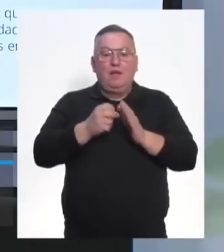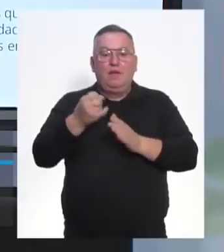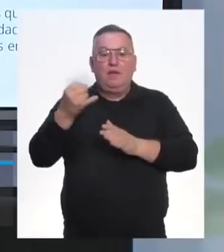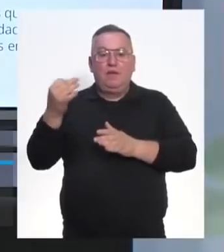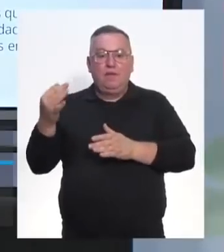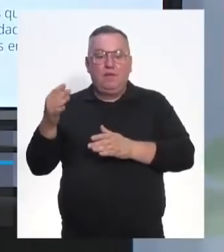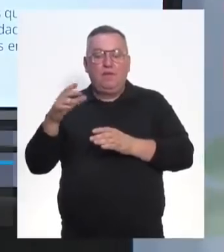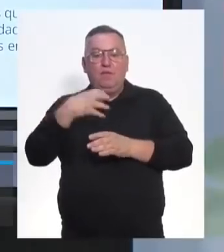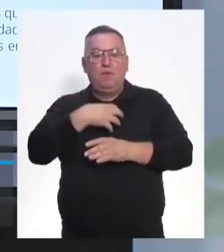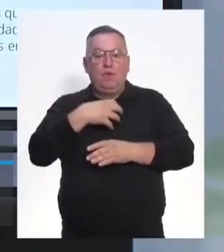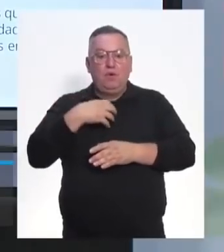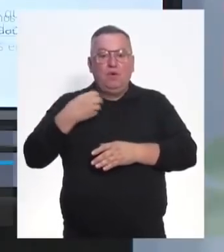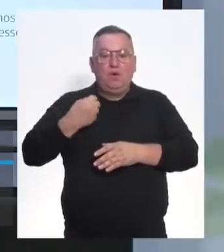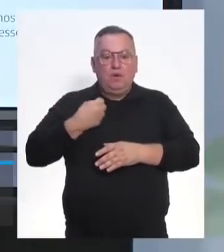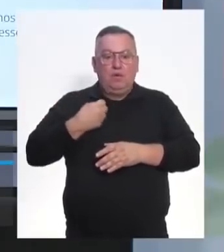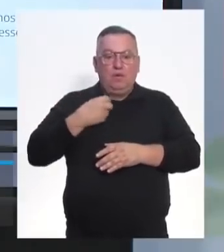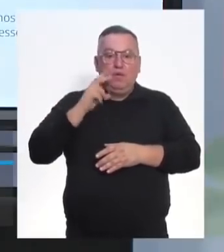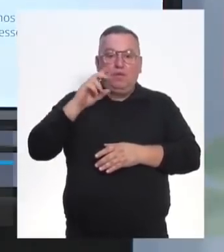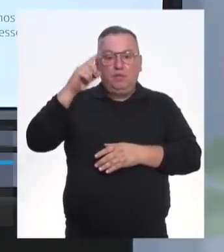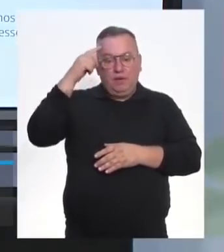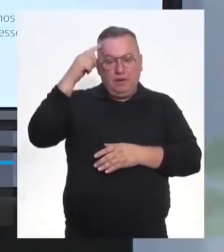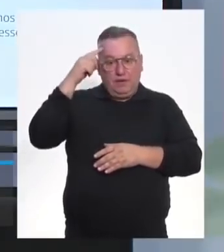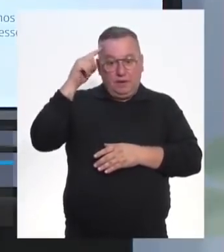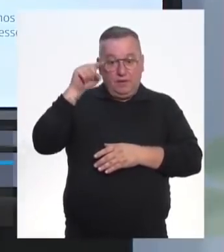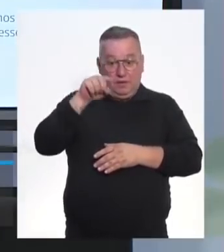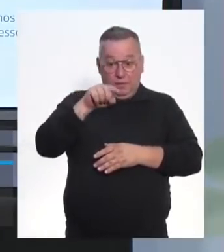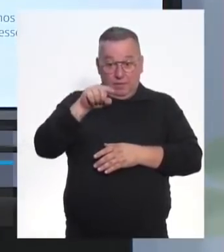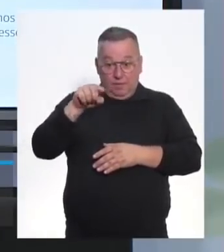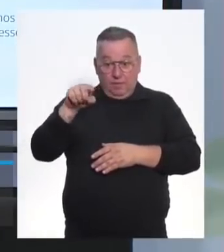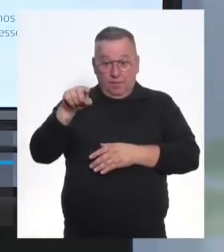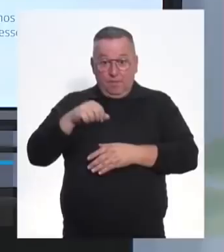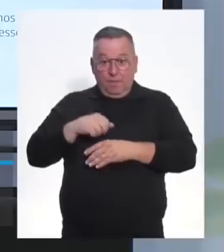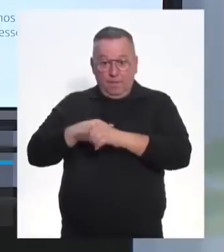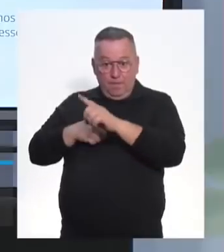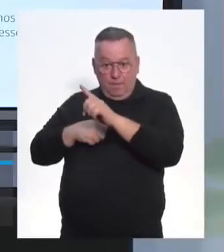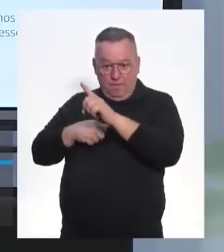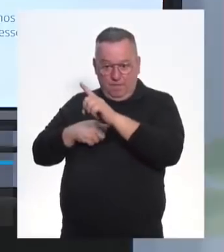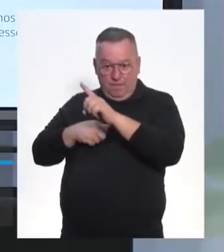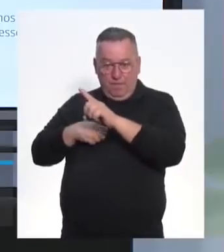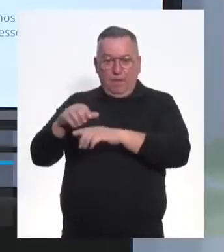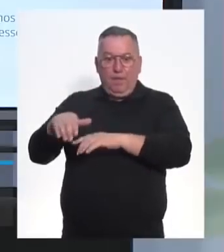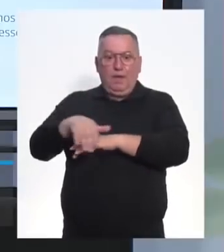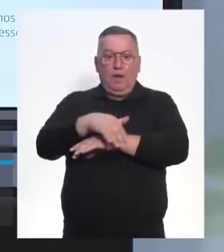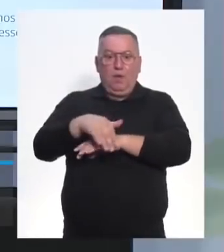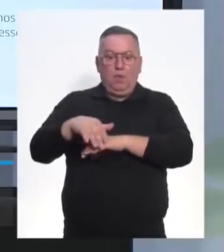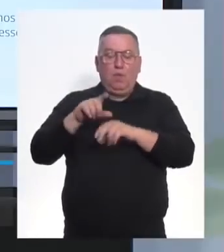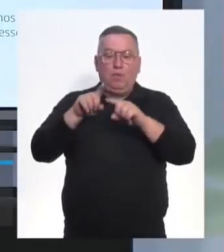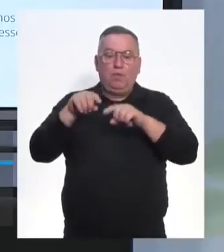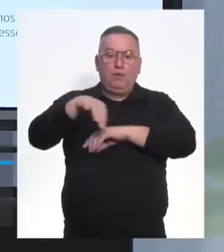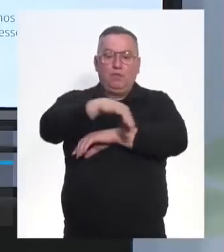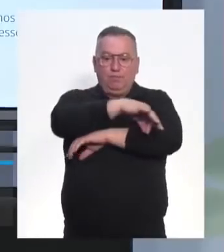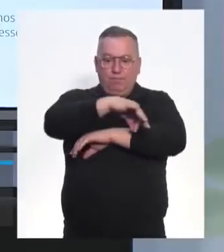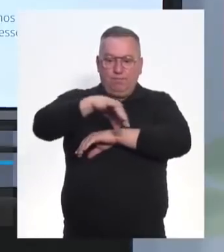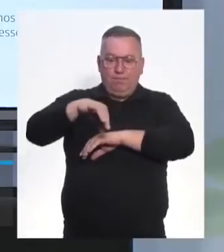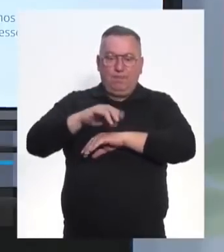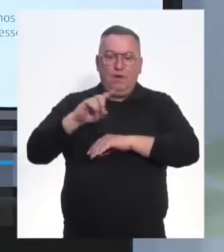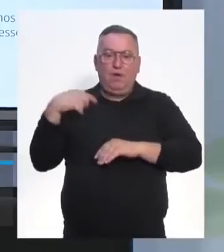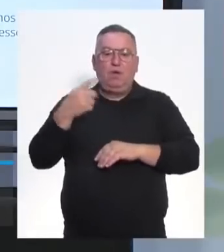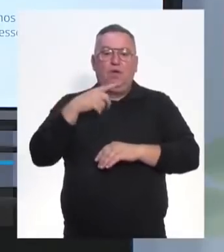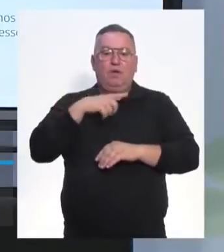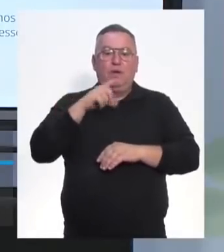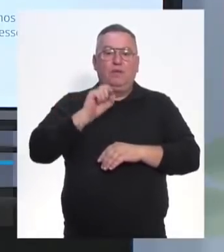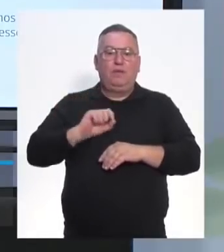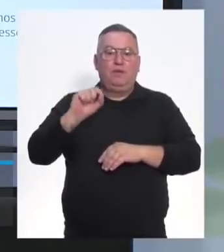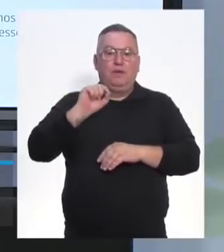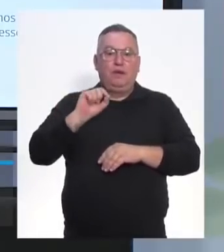determinadas posições e números. Pensando nessa questão aí da rua, né, Ale, por isso que eu trouxe essa ideia, nós temos uma